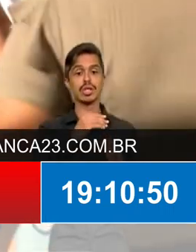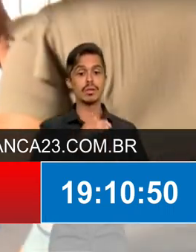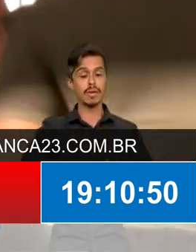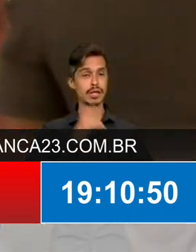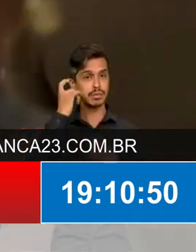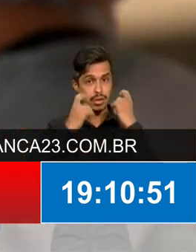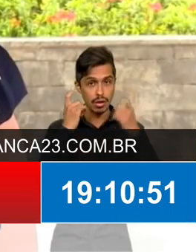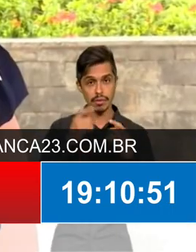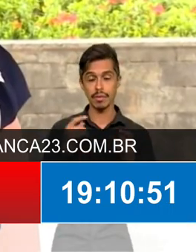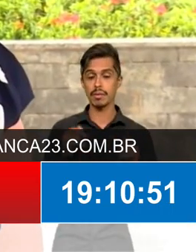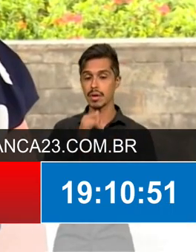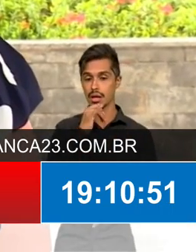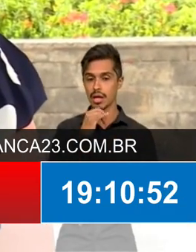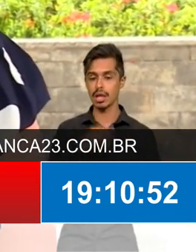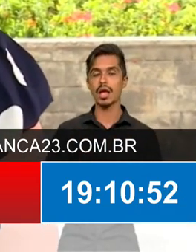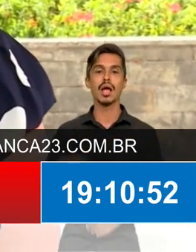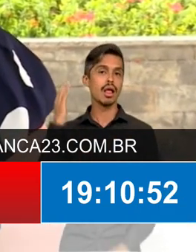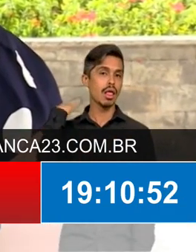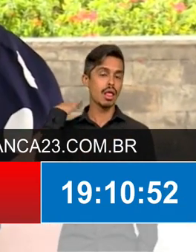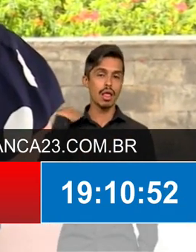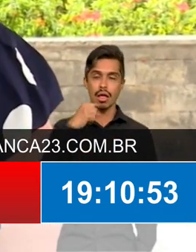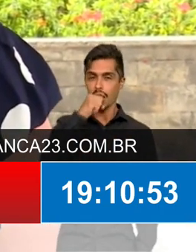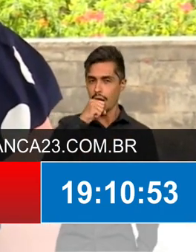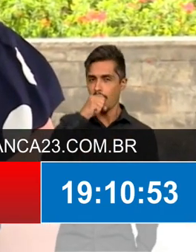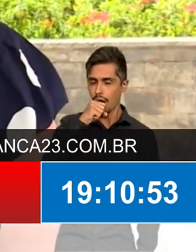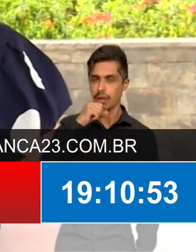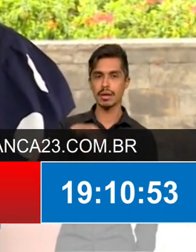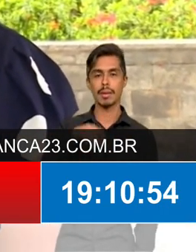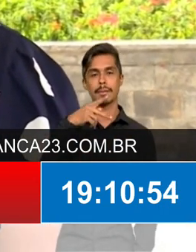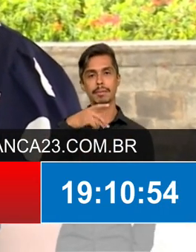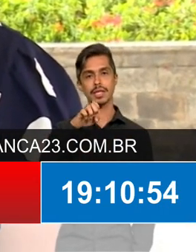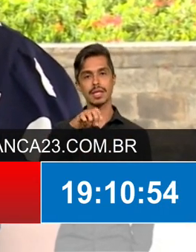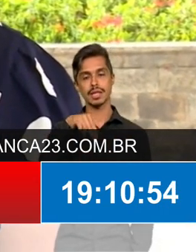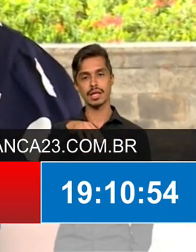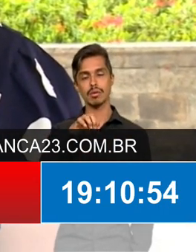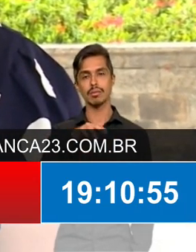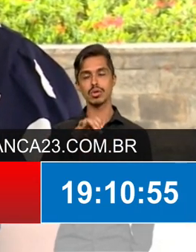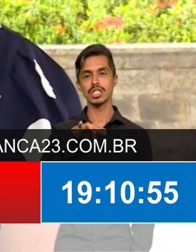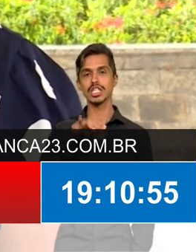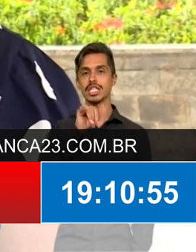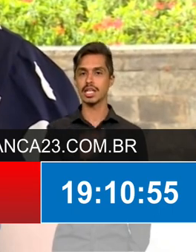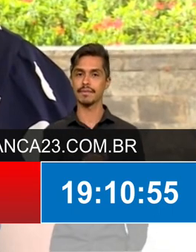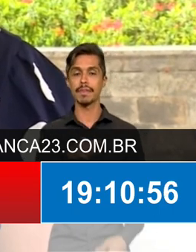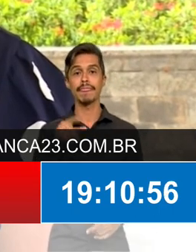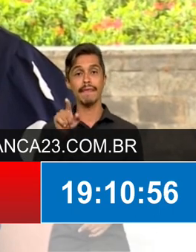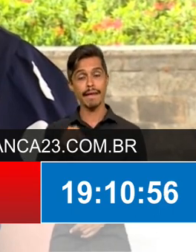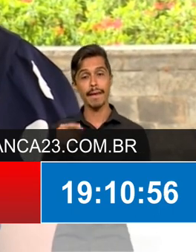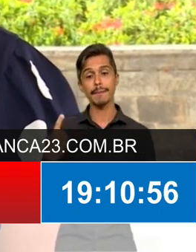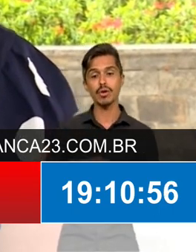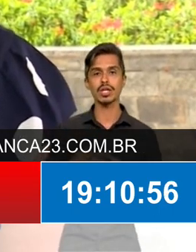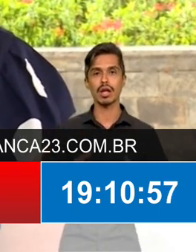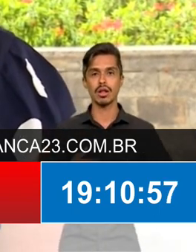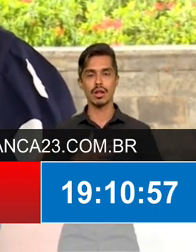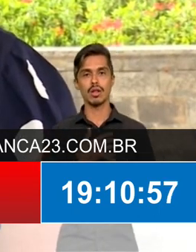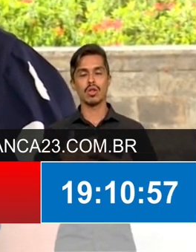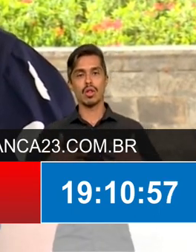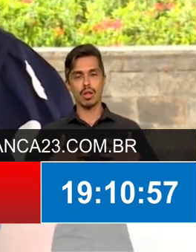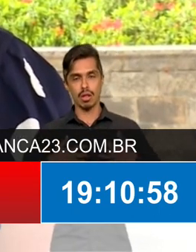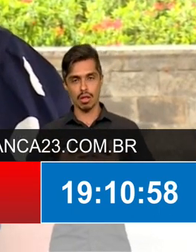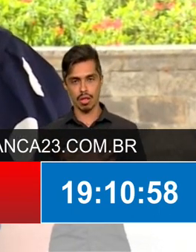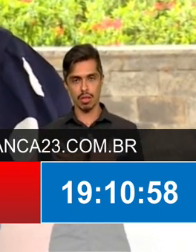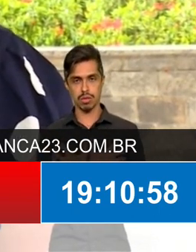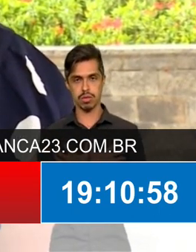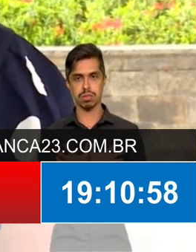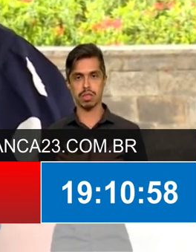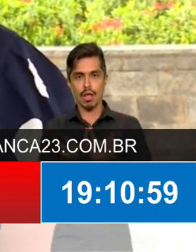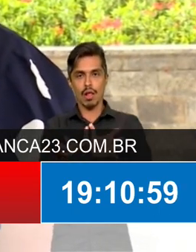da pneumonia. A pneumonia, ela é uma inflamação dos pulmões em decorrência de agentes infecciosos, que